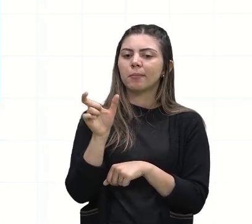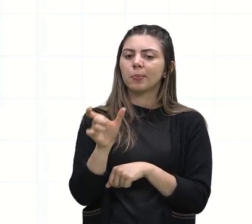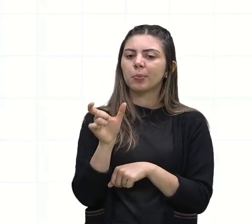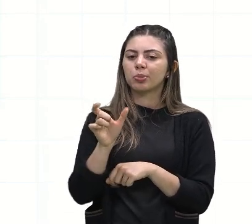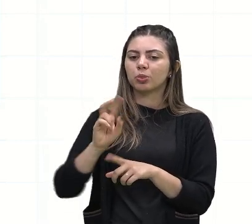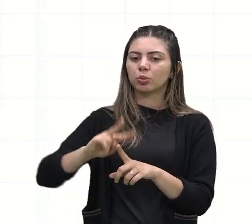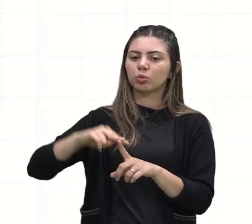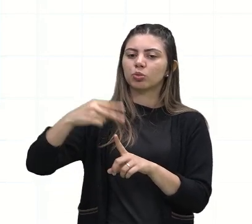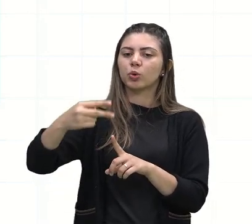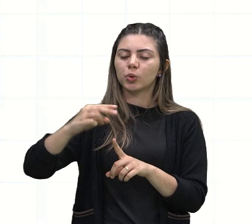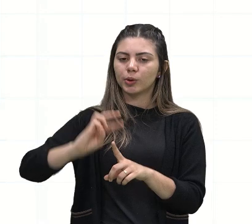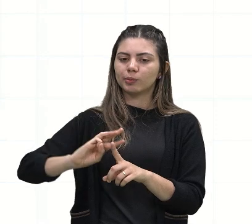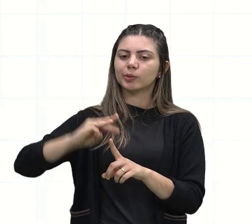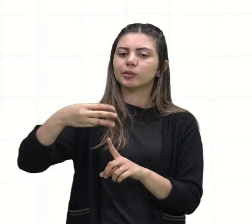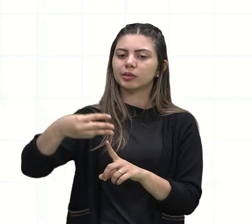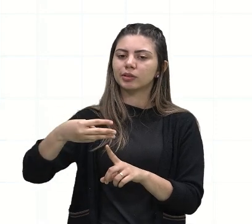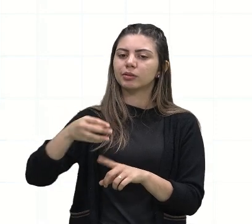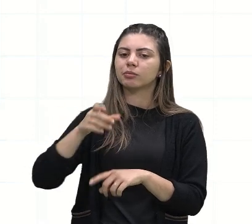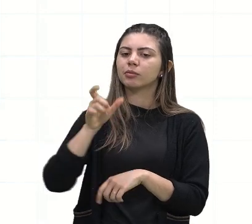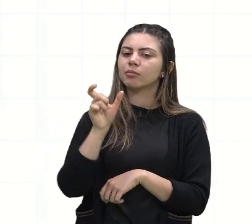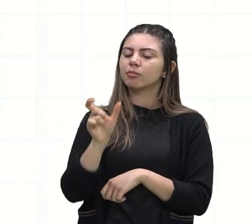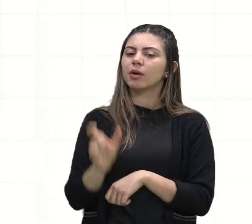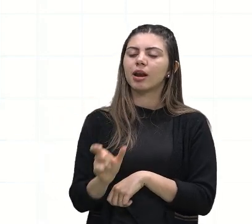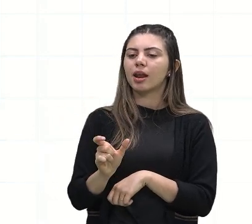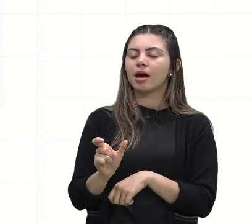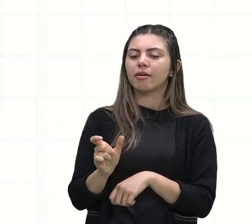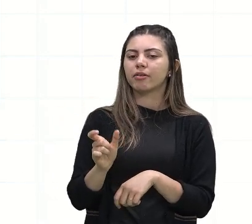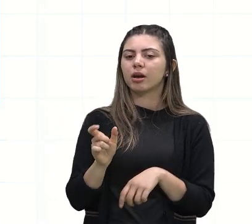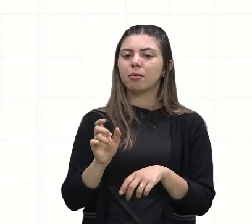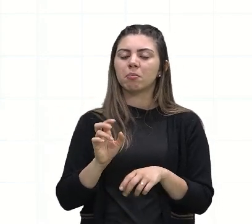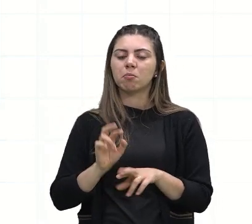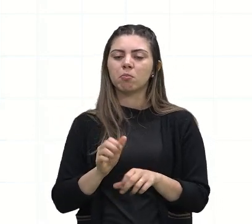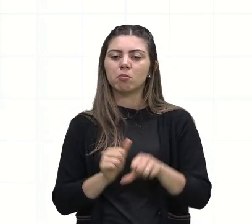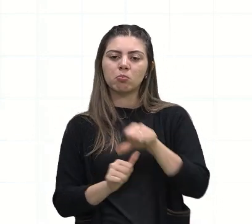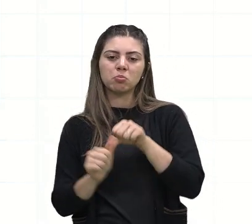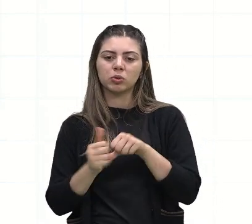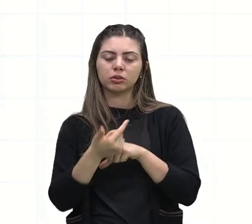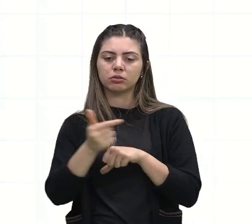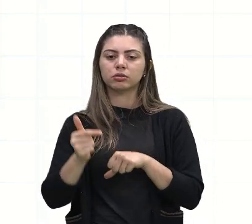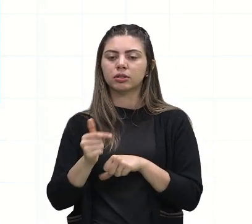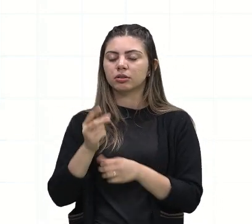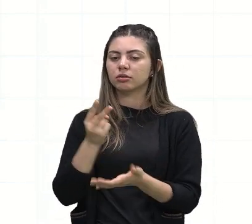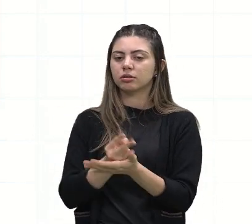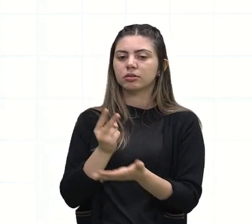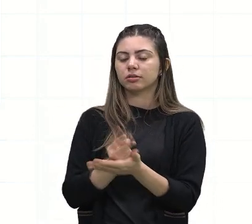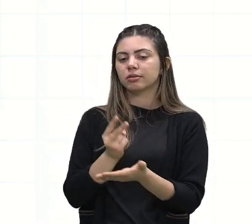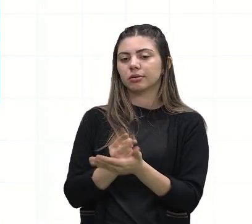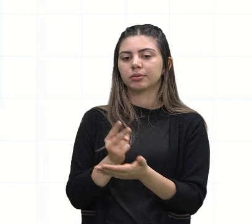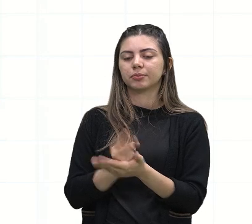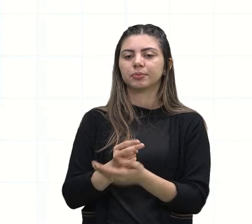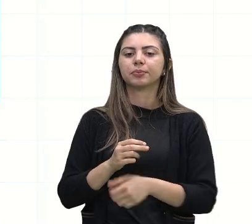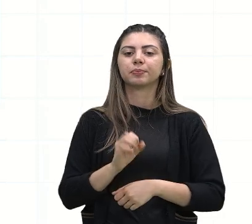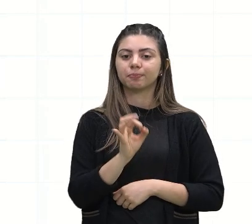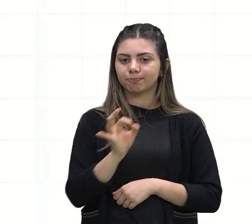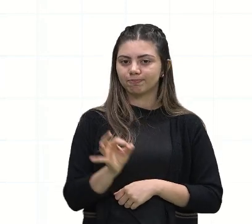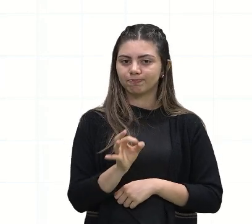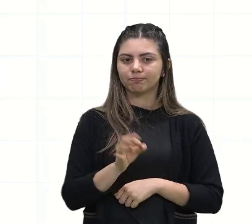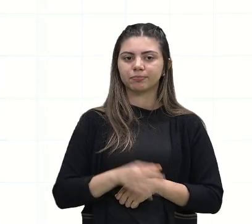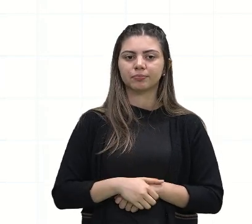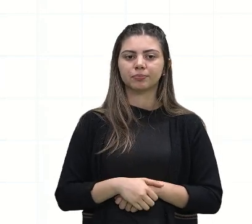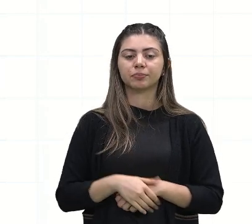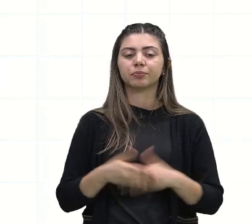observe que essas palavras não vão variar. Elas não vão para o singular e nem para o feminino, certo?